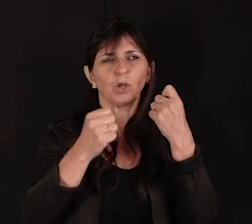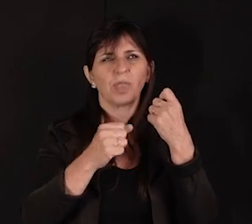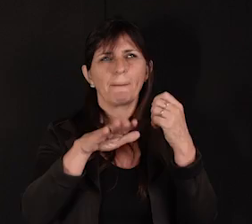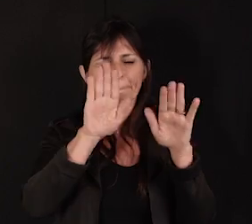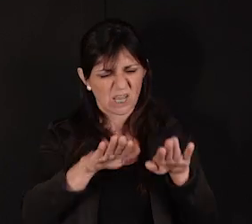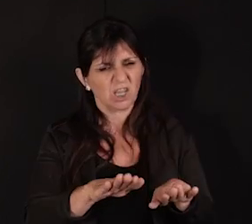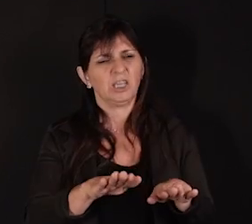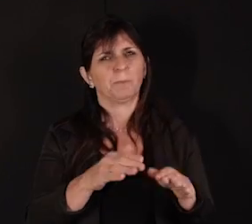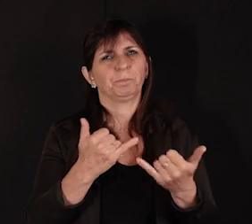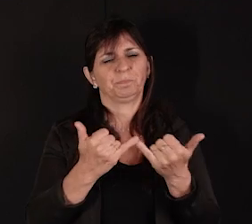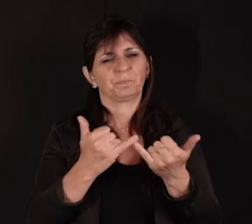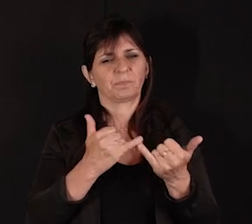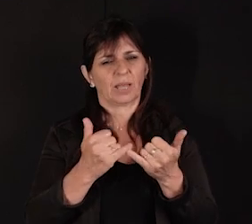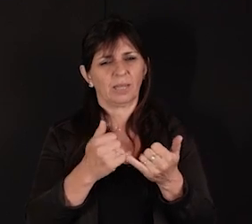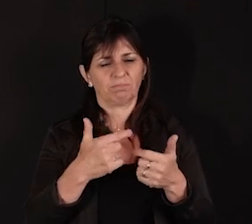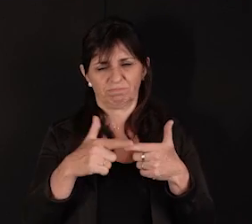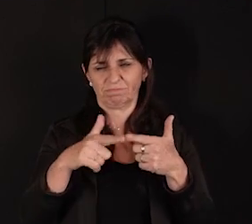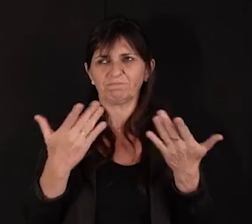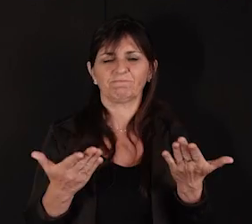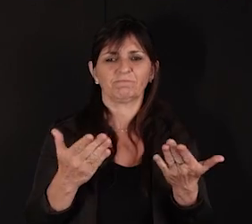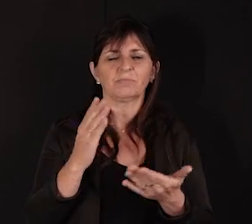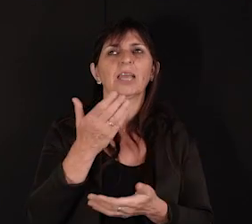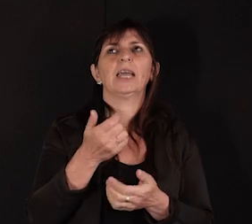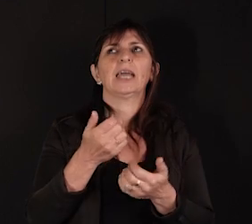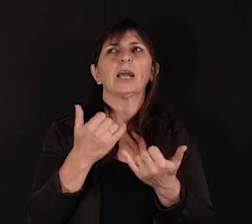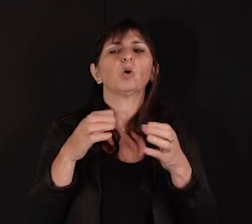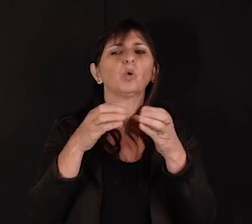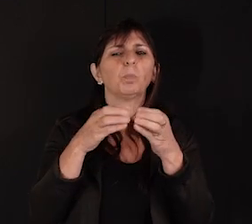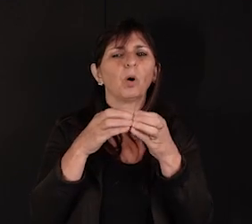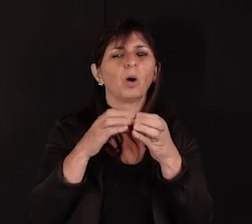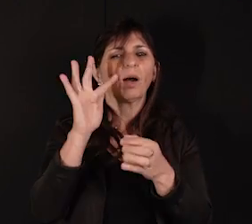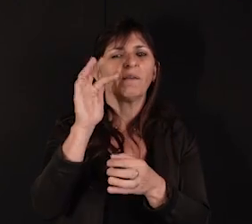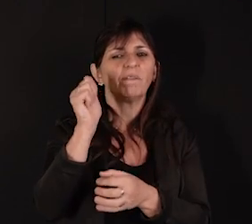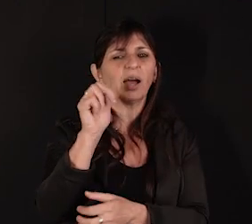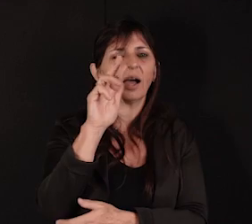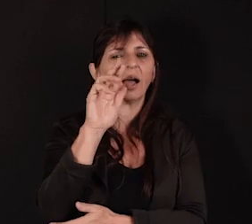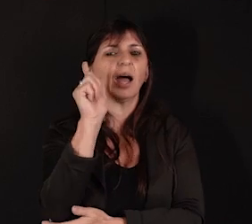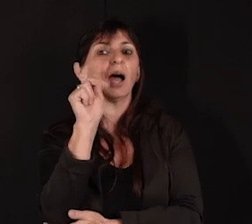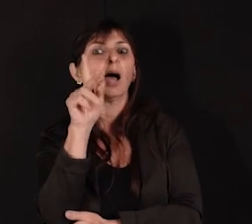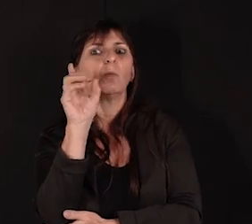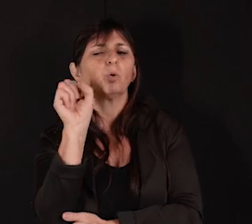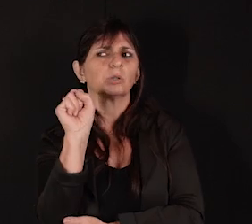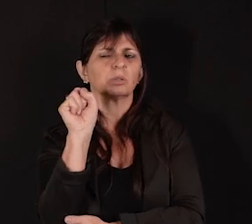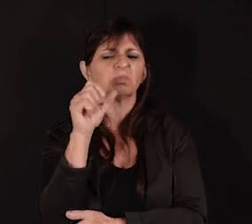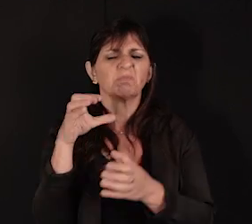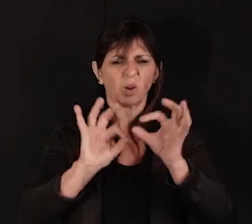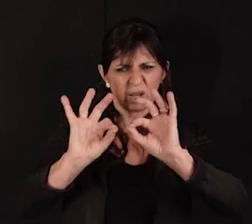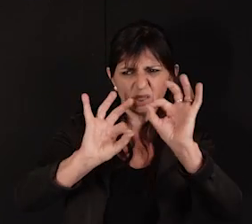estávamos em Porto Alegre para tocar no Clube Farrapos. Enquanto o pessoal montava o som, peguei a minha gaita e